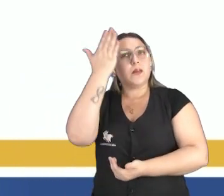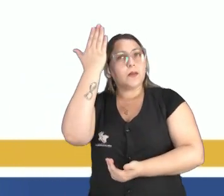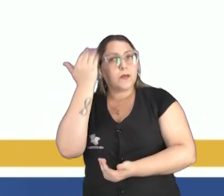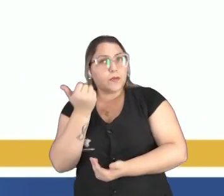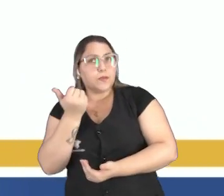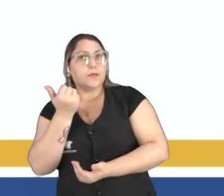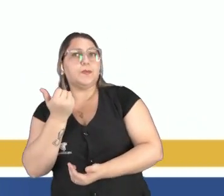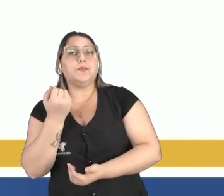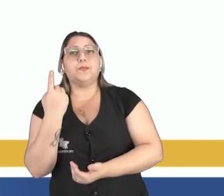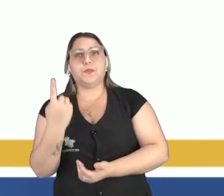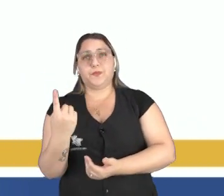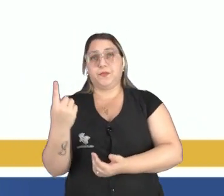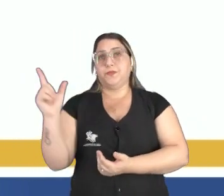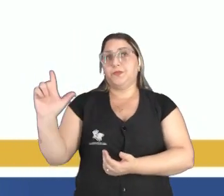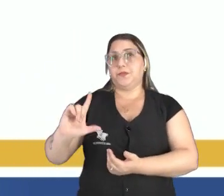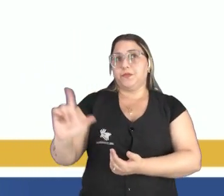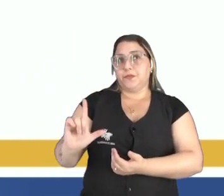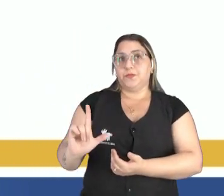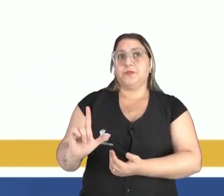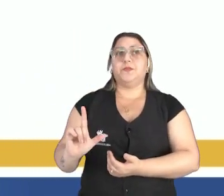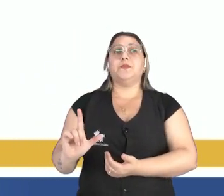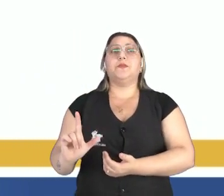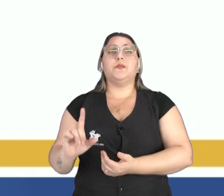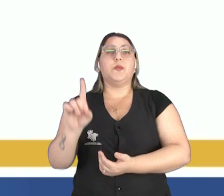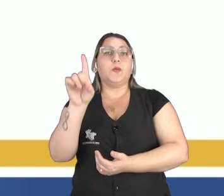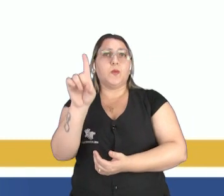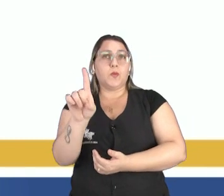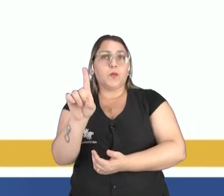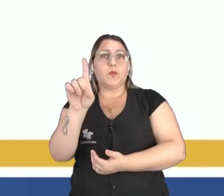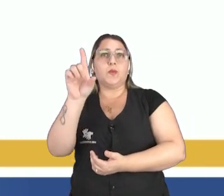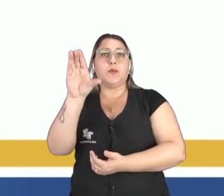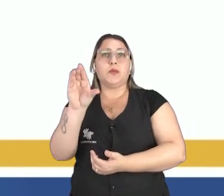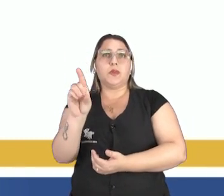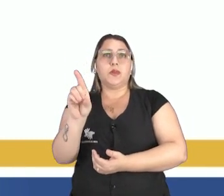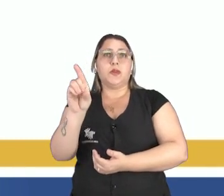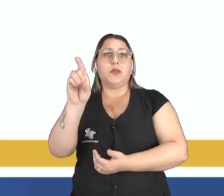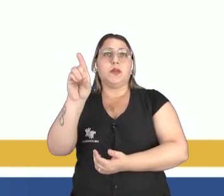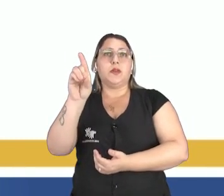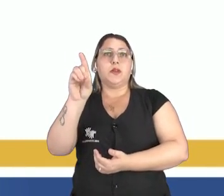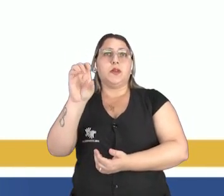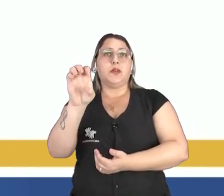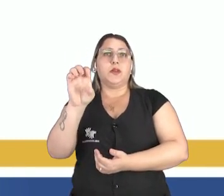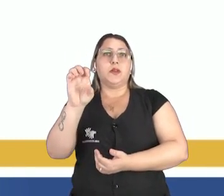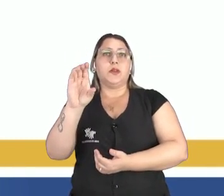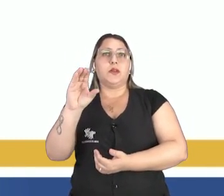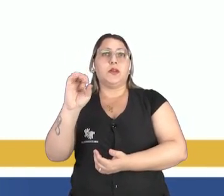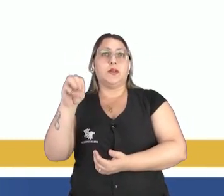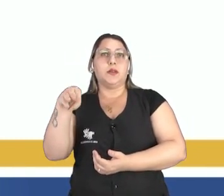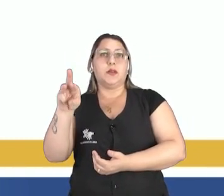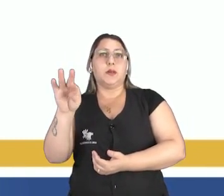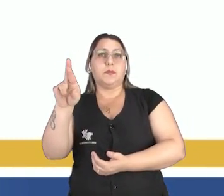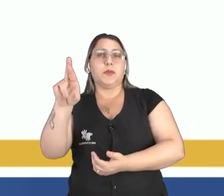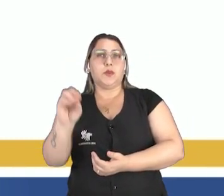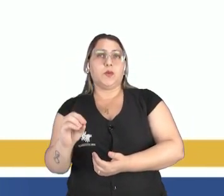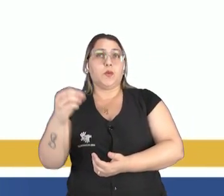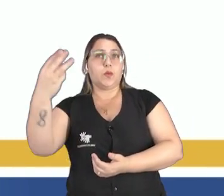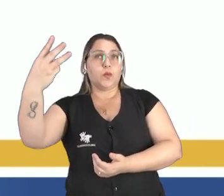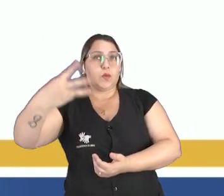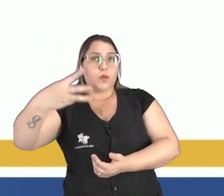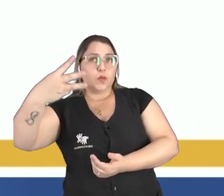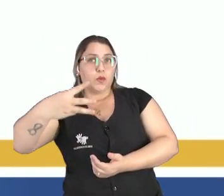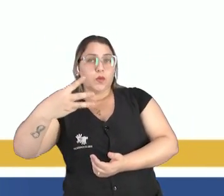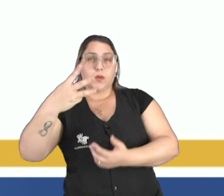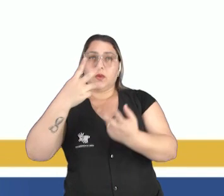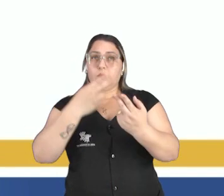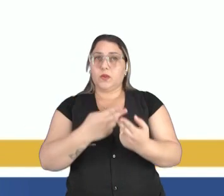Sabendo, então, que 1 litro é equivalente a 1 decímetro cúbico. Então, você nem precisaria saber disso, tá? 1 centímetro cúbico